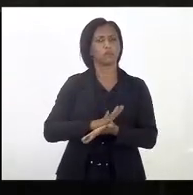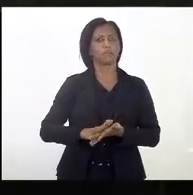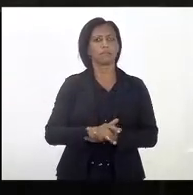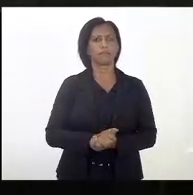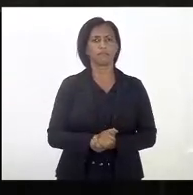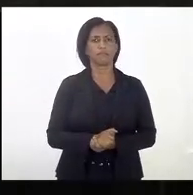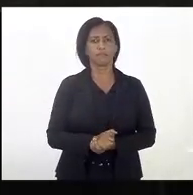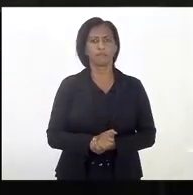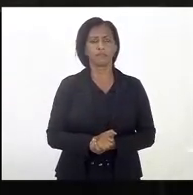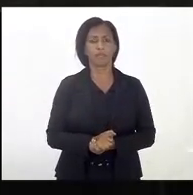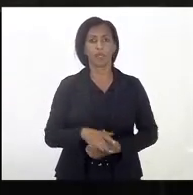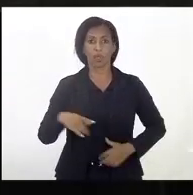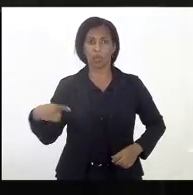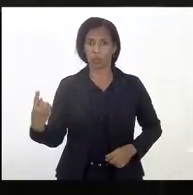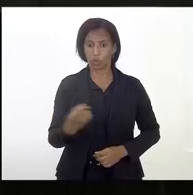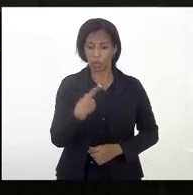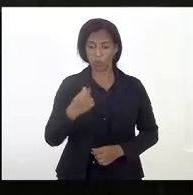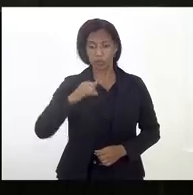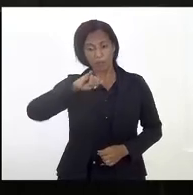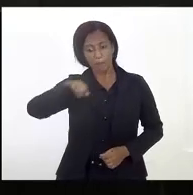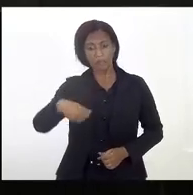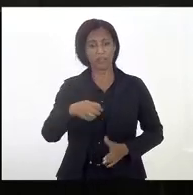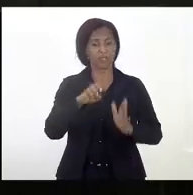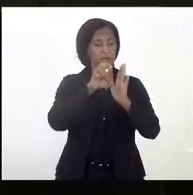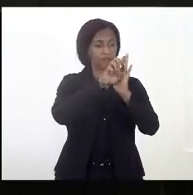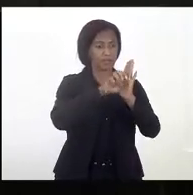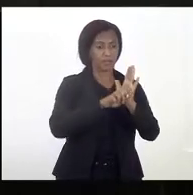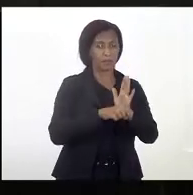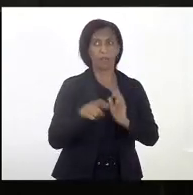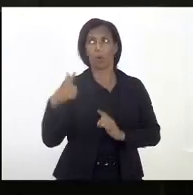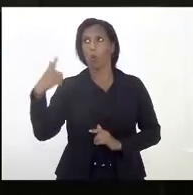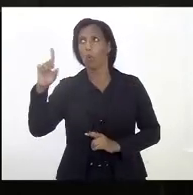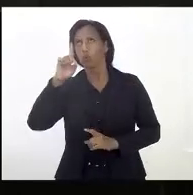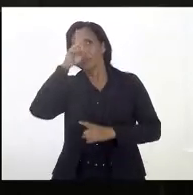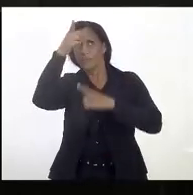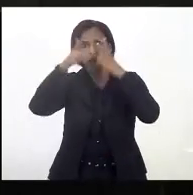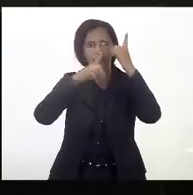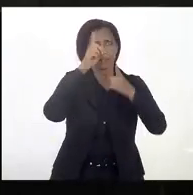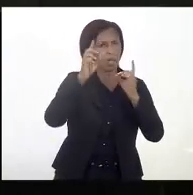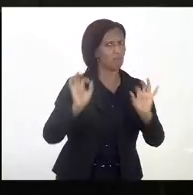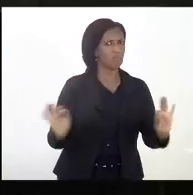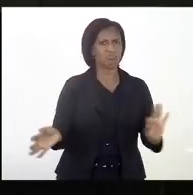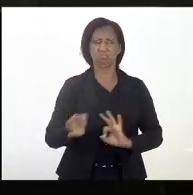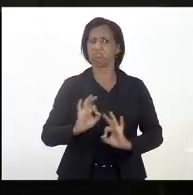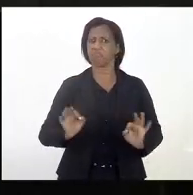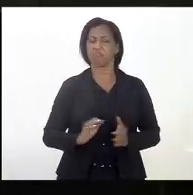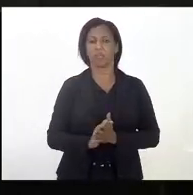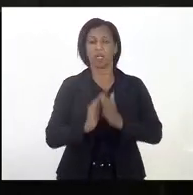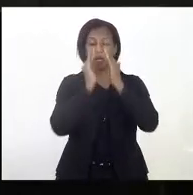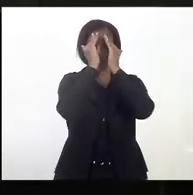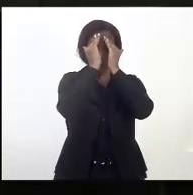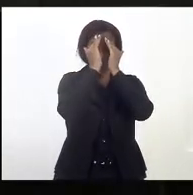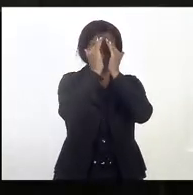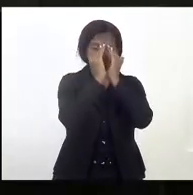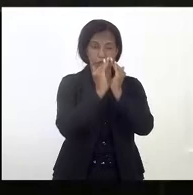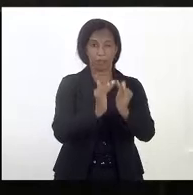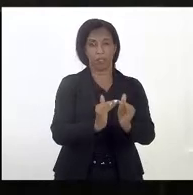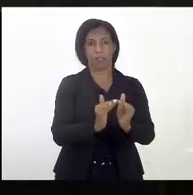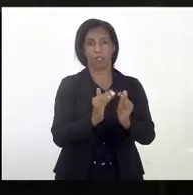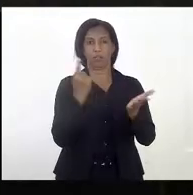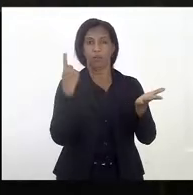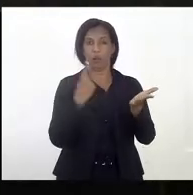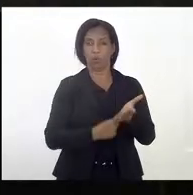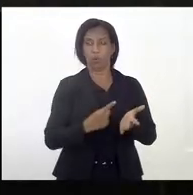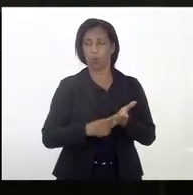vários de novo aqui podemos aproveitar para fazer emendas e oferecer outras ninguém fez isso e respeitando o acordo